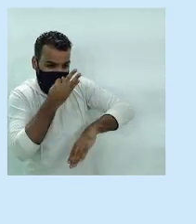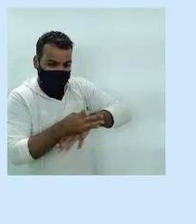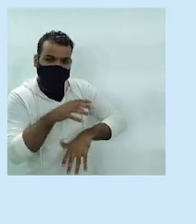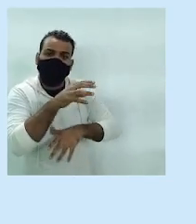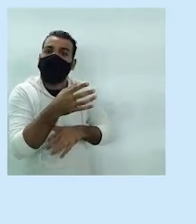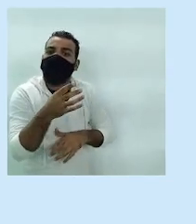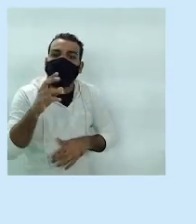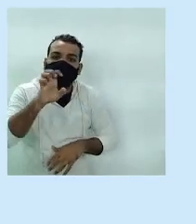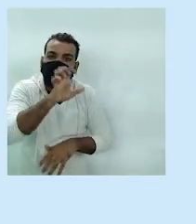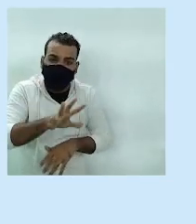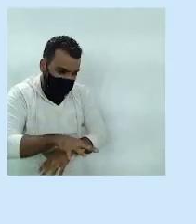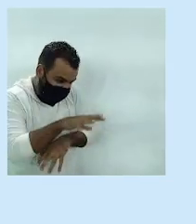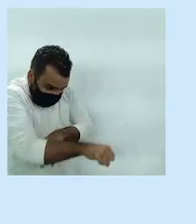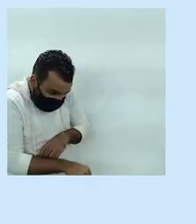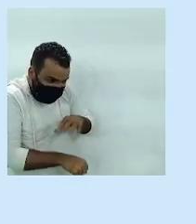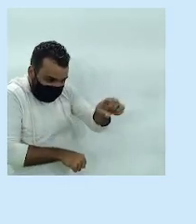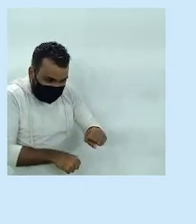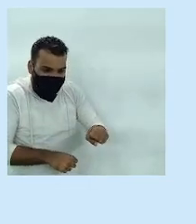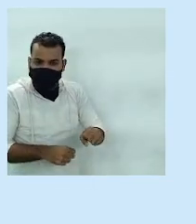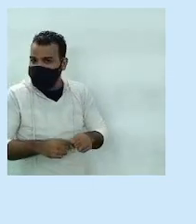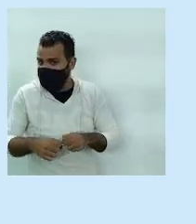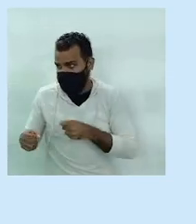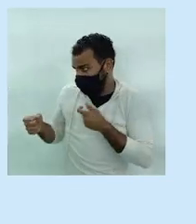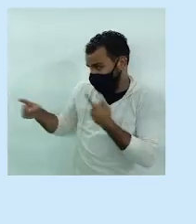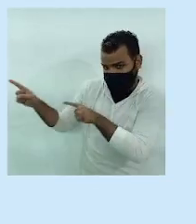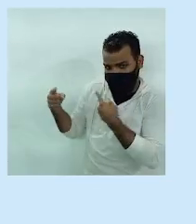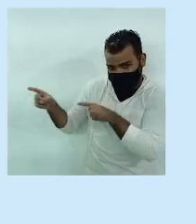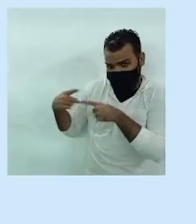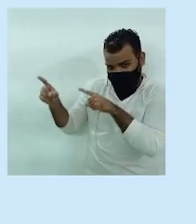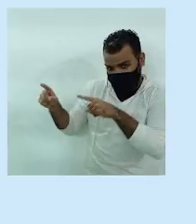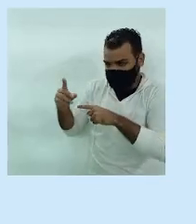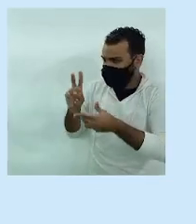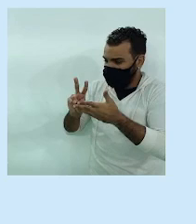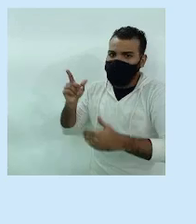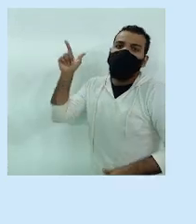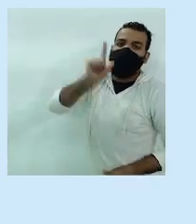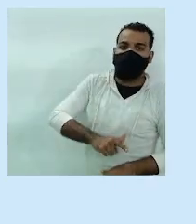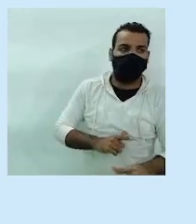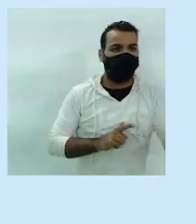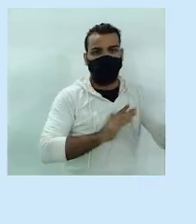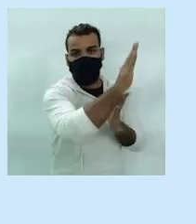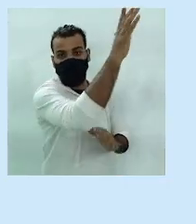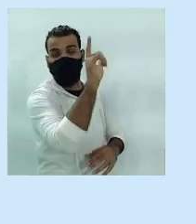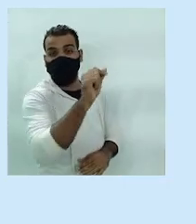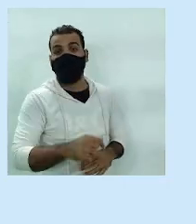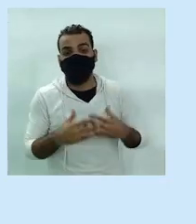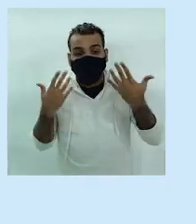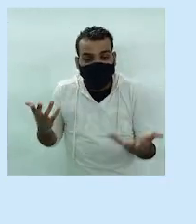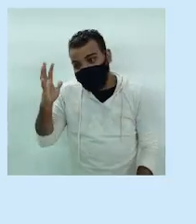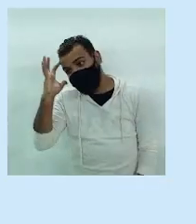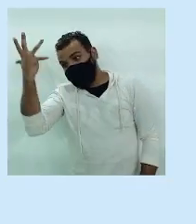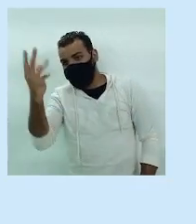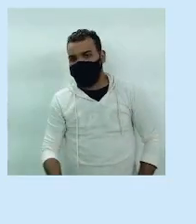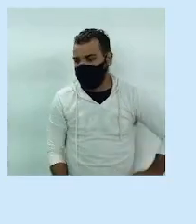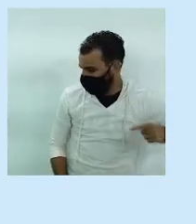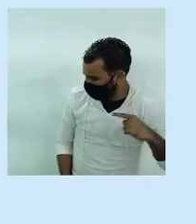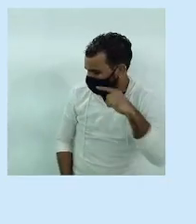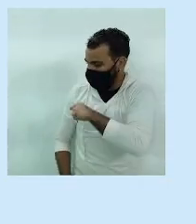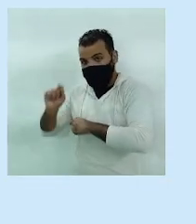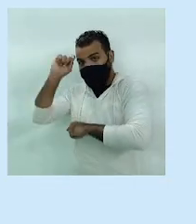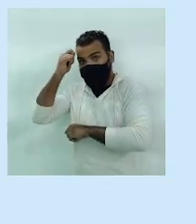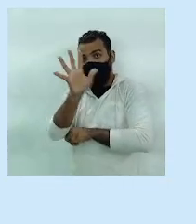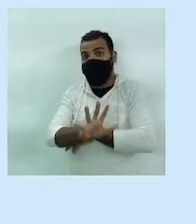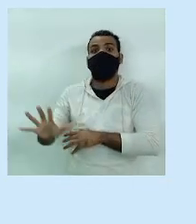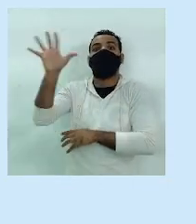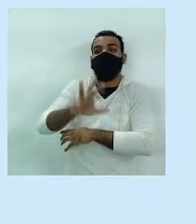adaptaram mais a esse tipo de ofício, né? Mas isso não quer dizer que os índios ficaram desse